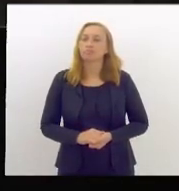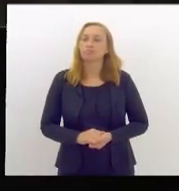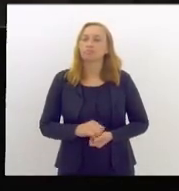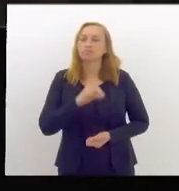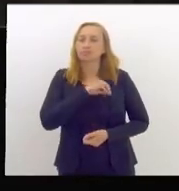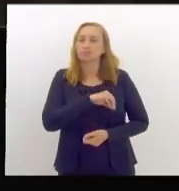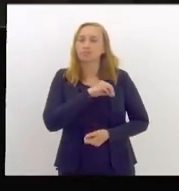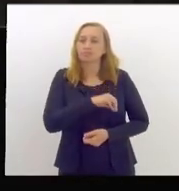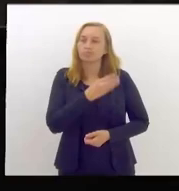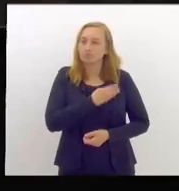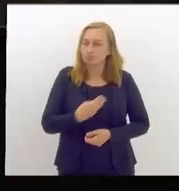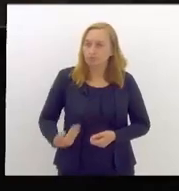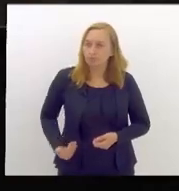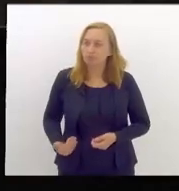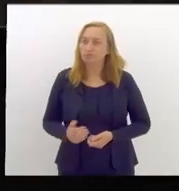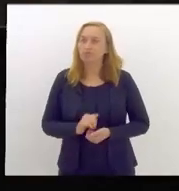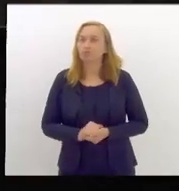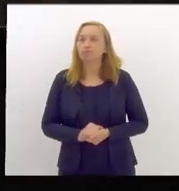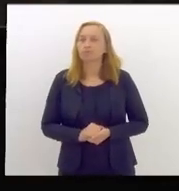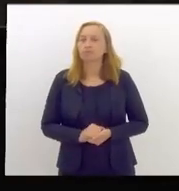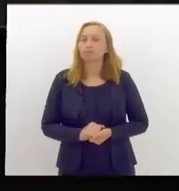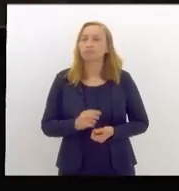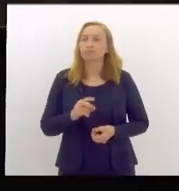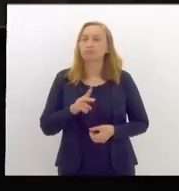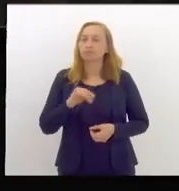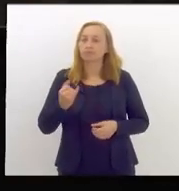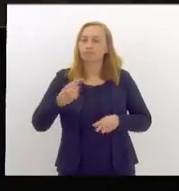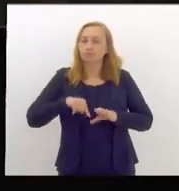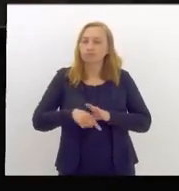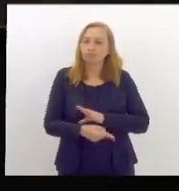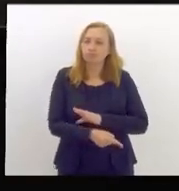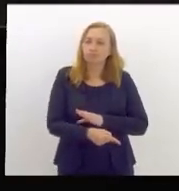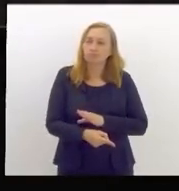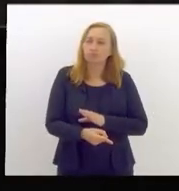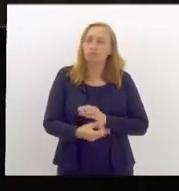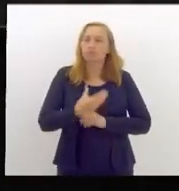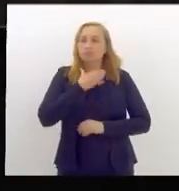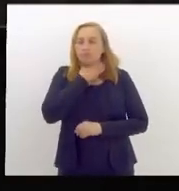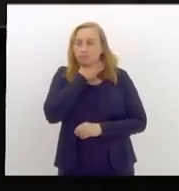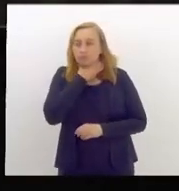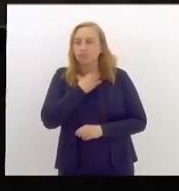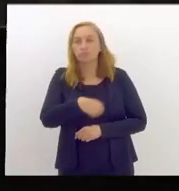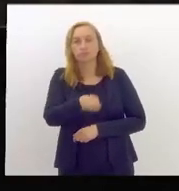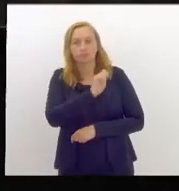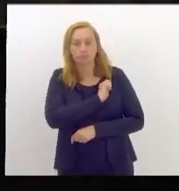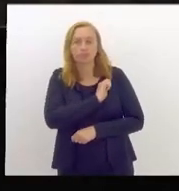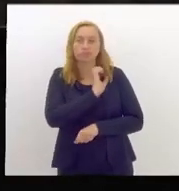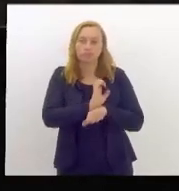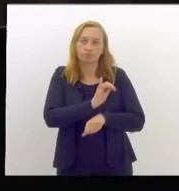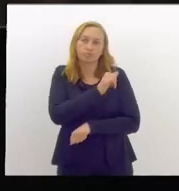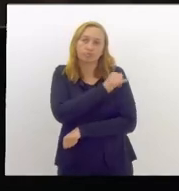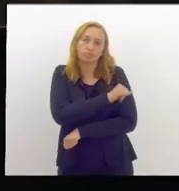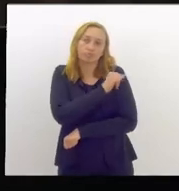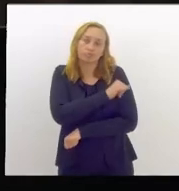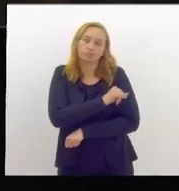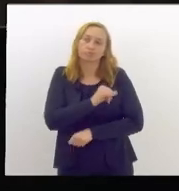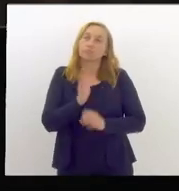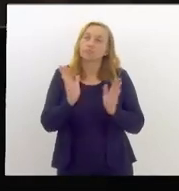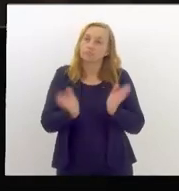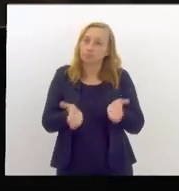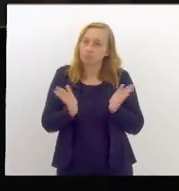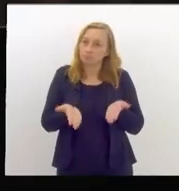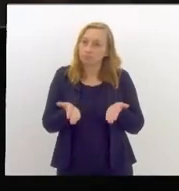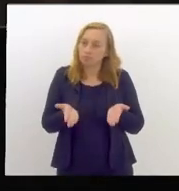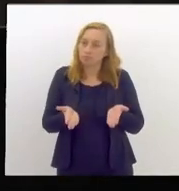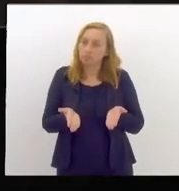Governador dúvida nenhuma vai aprofundar as crises fiscais do Estado do Rio de Janeiro que hoje